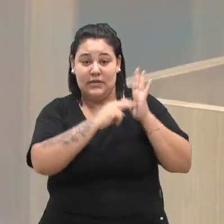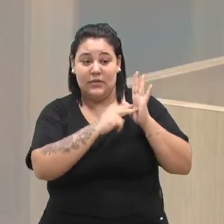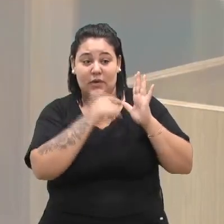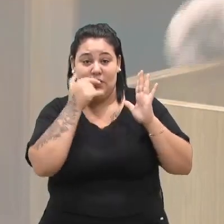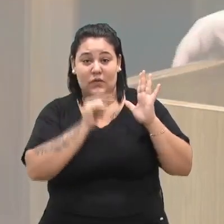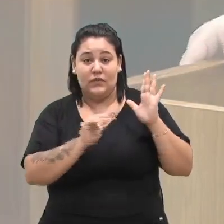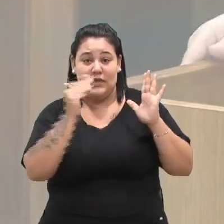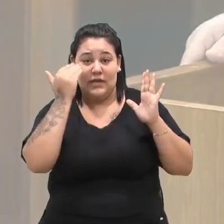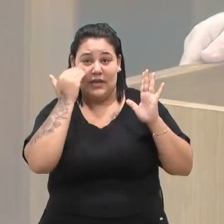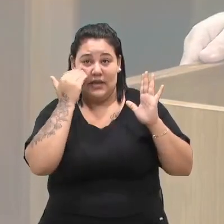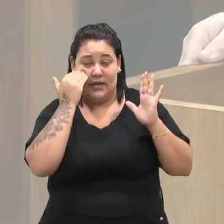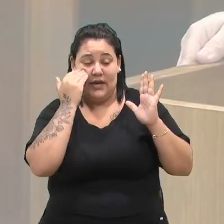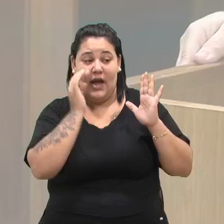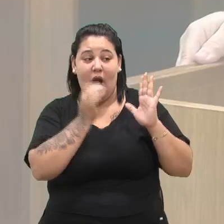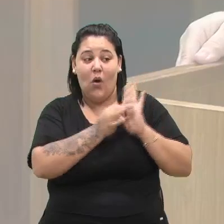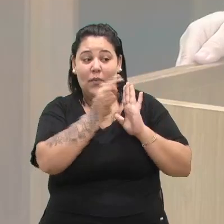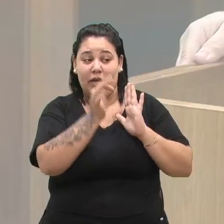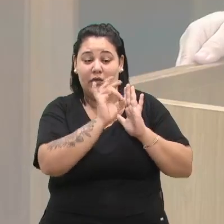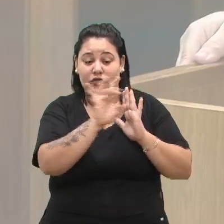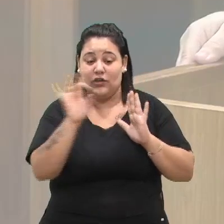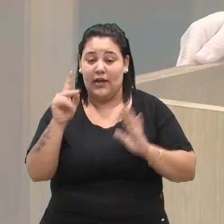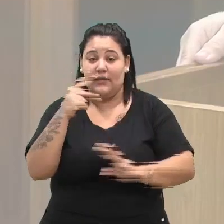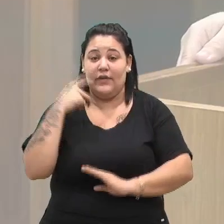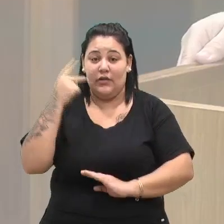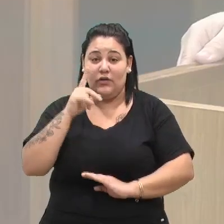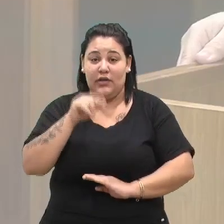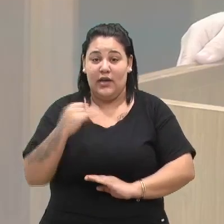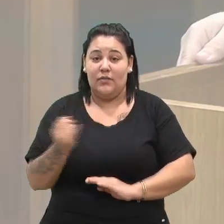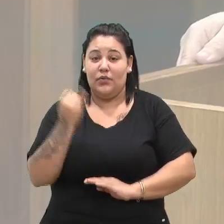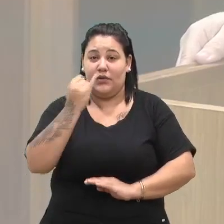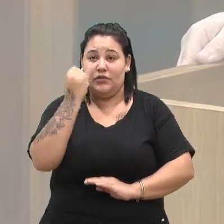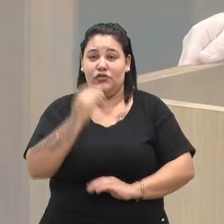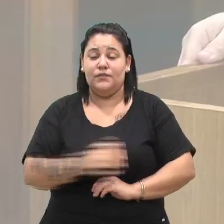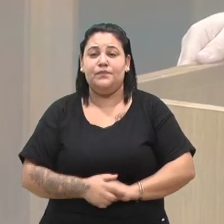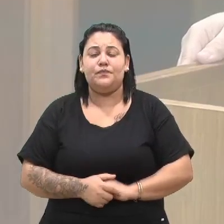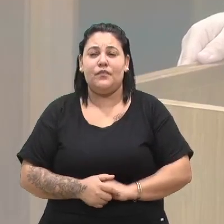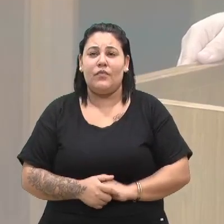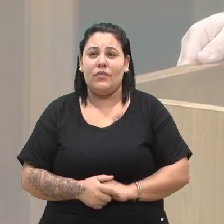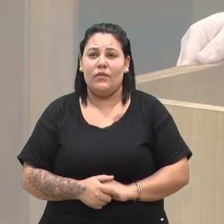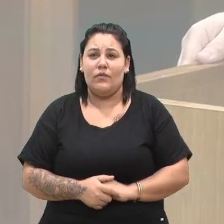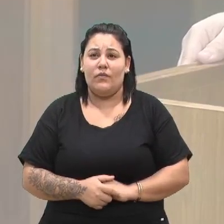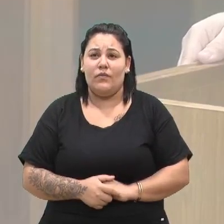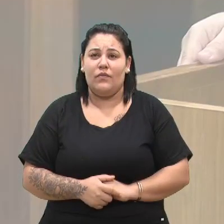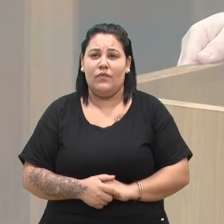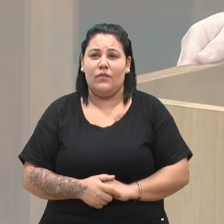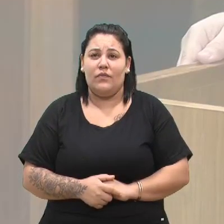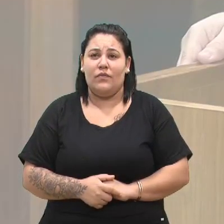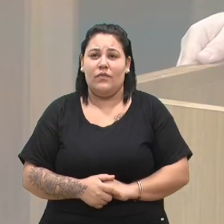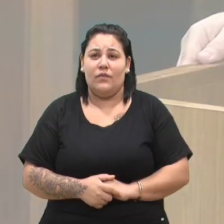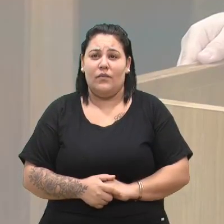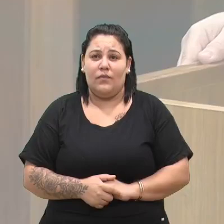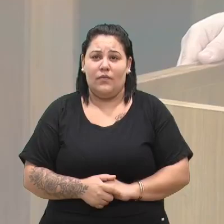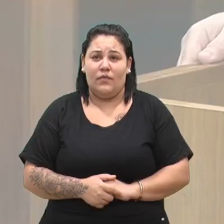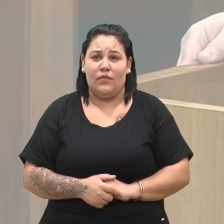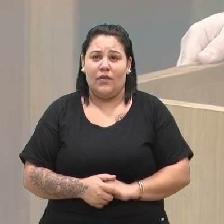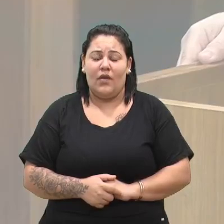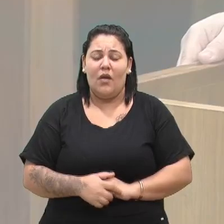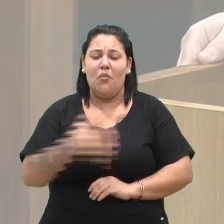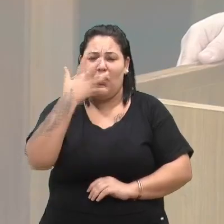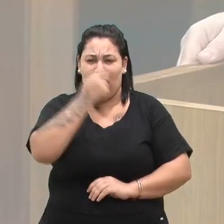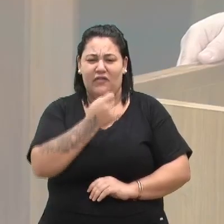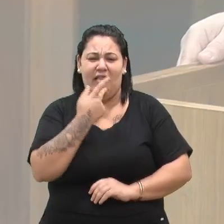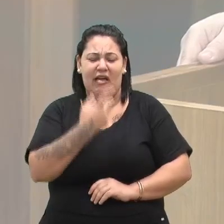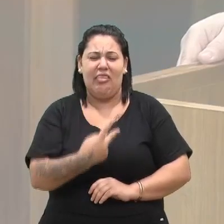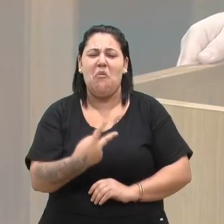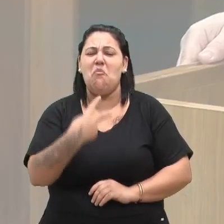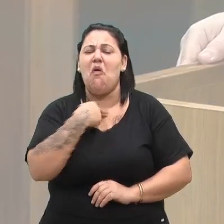a posição de cada vereador, e ela é super importante. E eu vou dizer, bonito é discursar, não pode vender, não